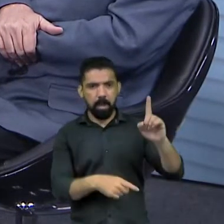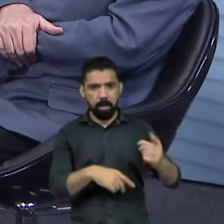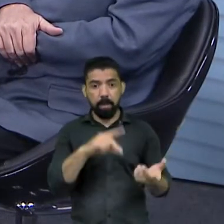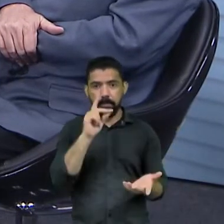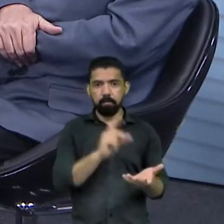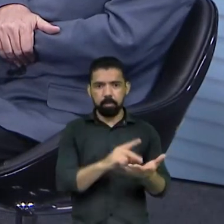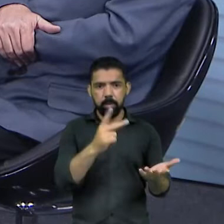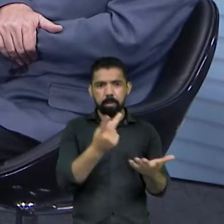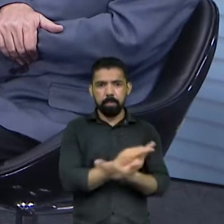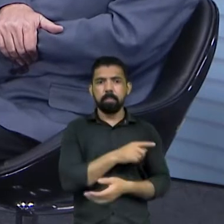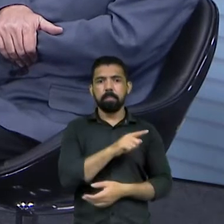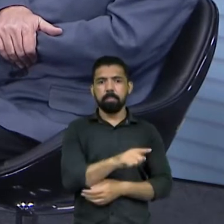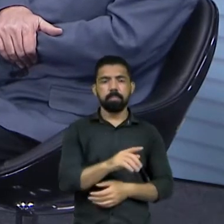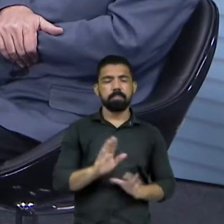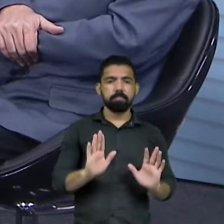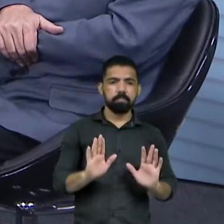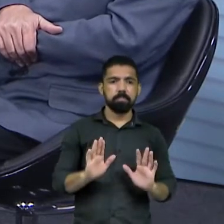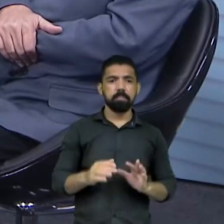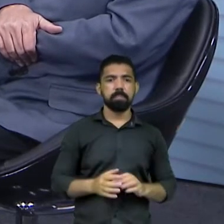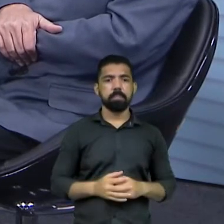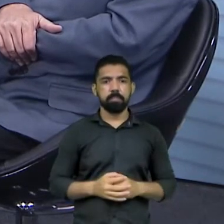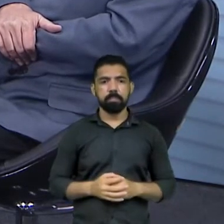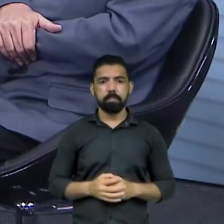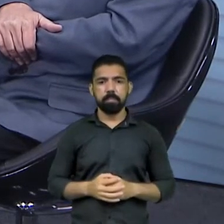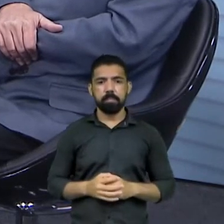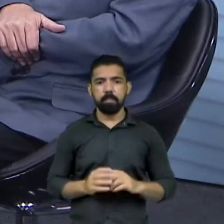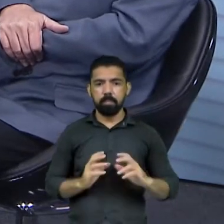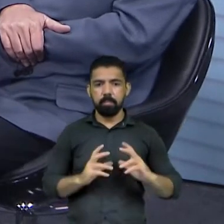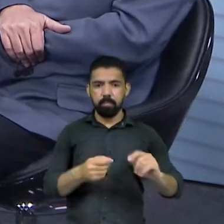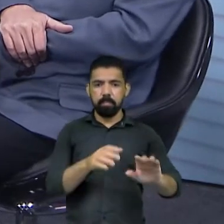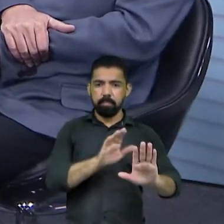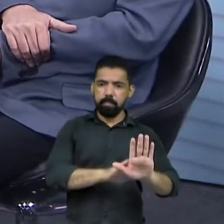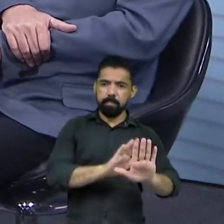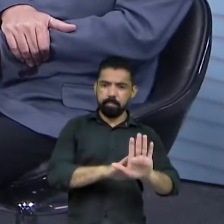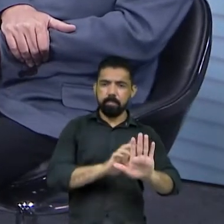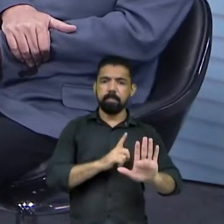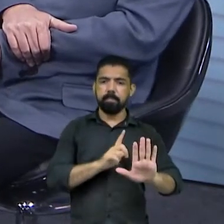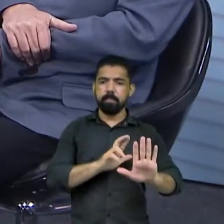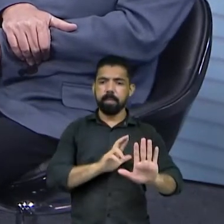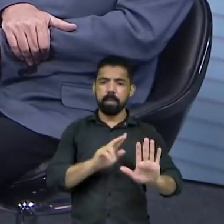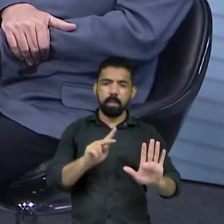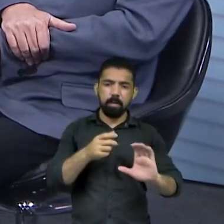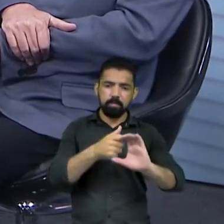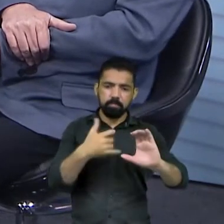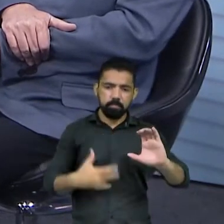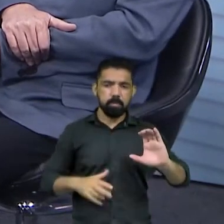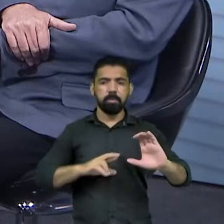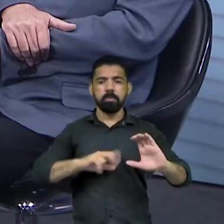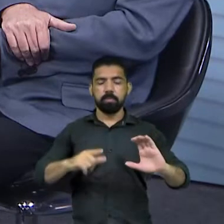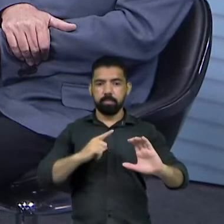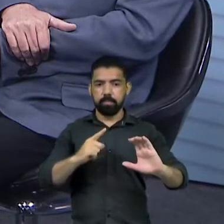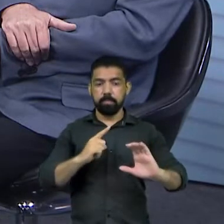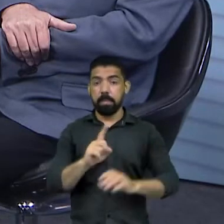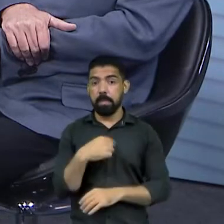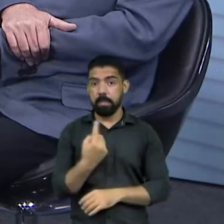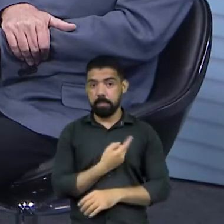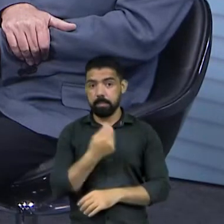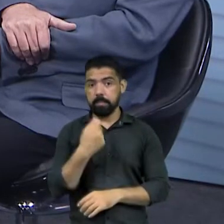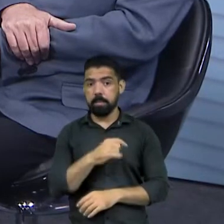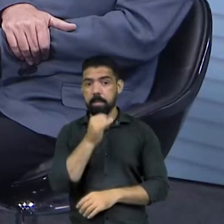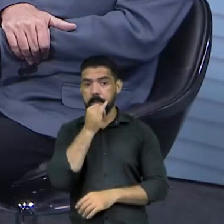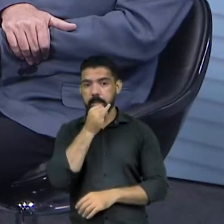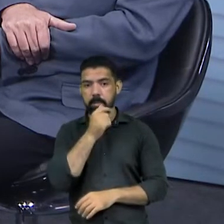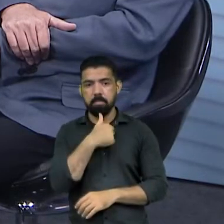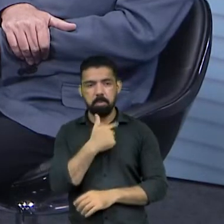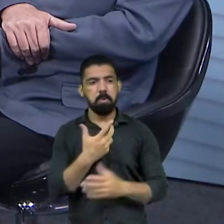acontecendo uhum né então tudo tem um pano de fundo diferente né então a gente tem que parar de de tomar partido